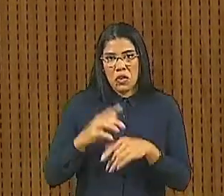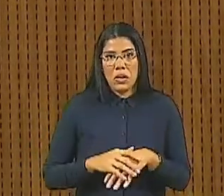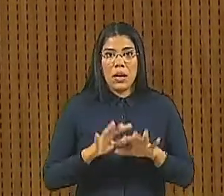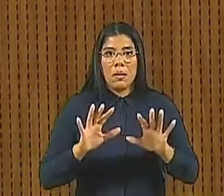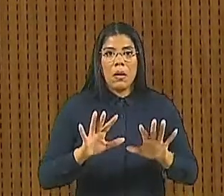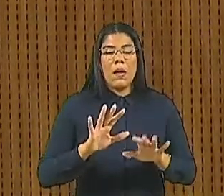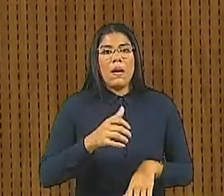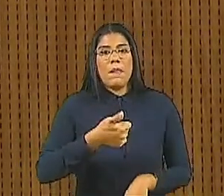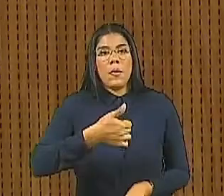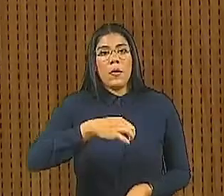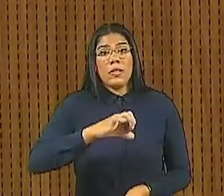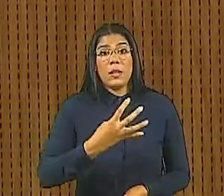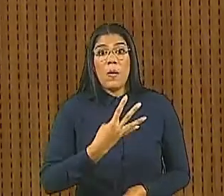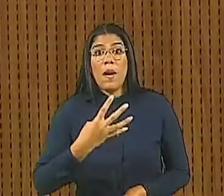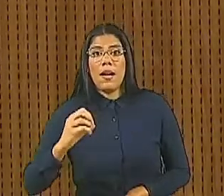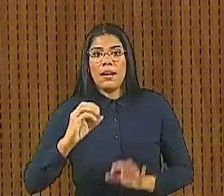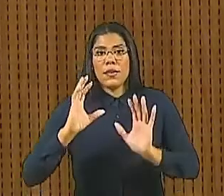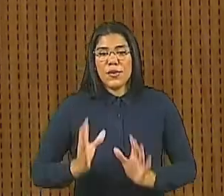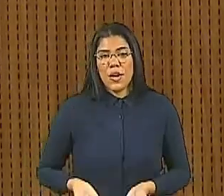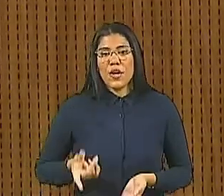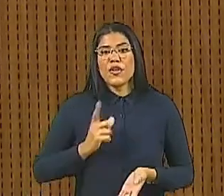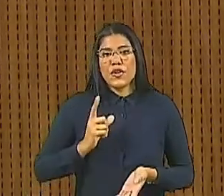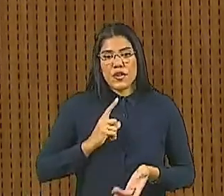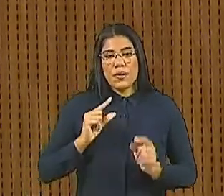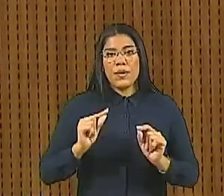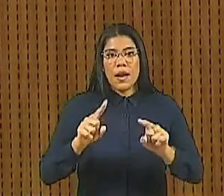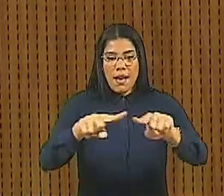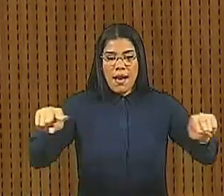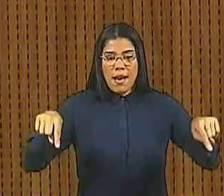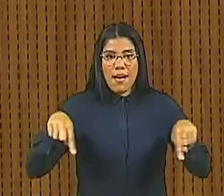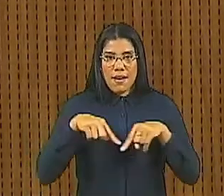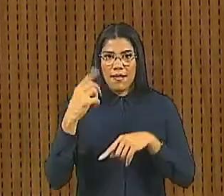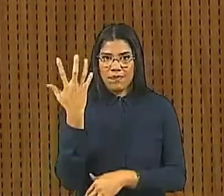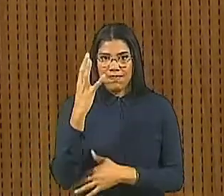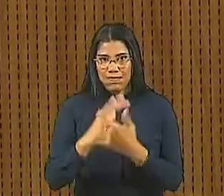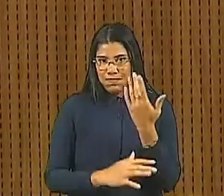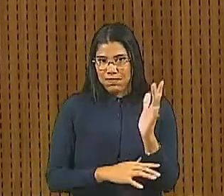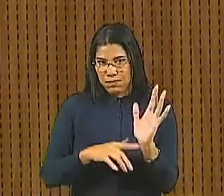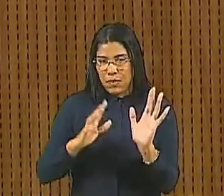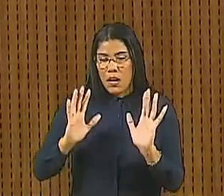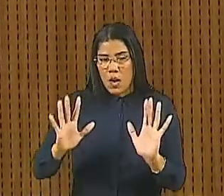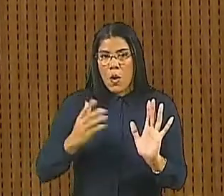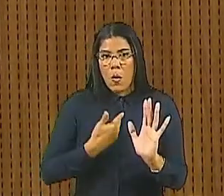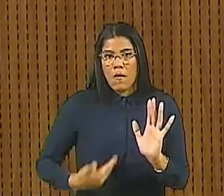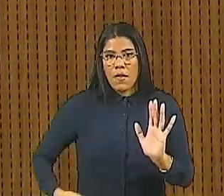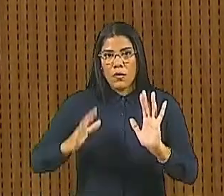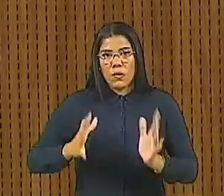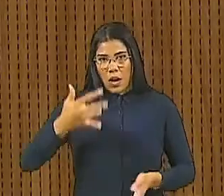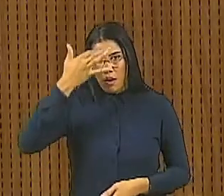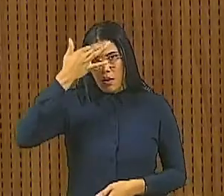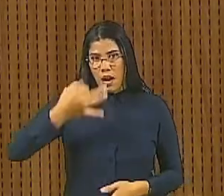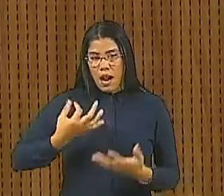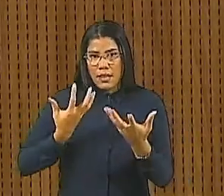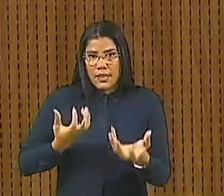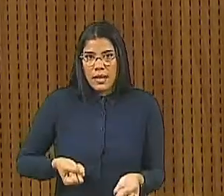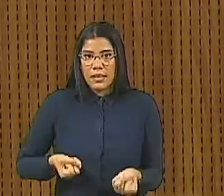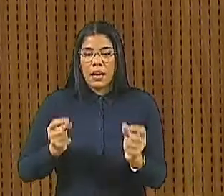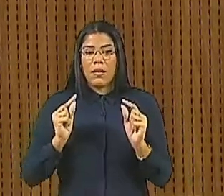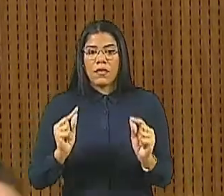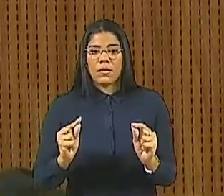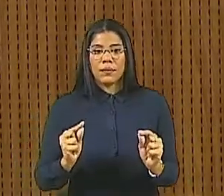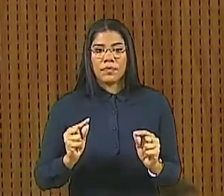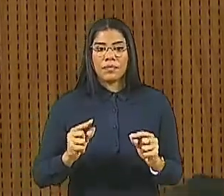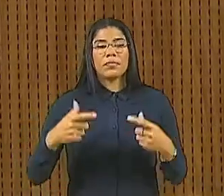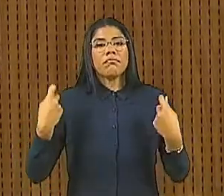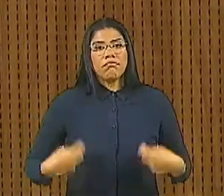de 40, já havia a nítida compreensão do imperativo